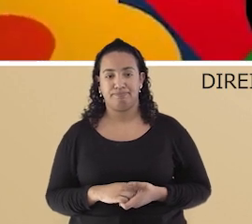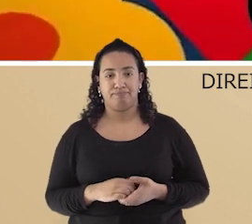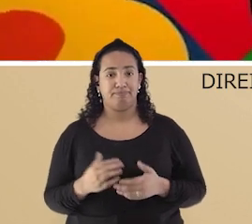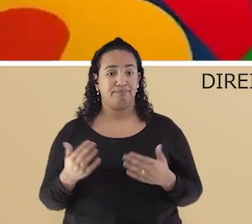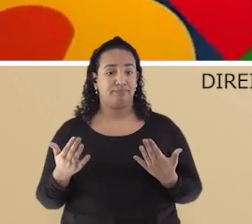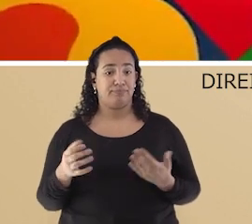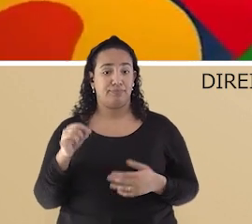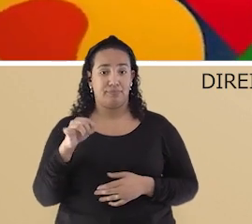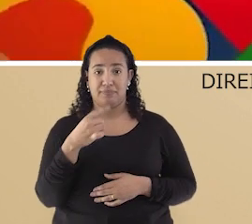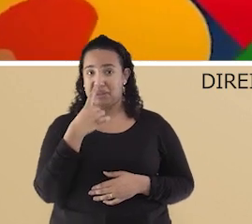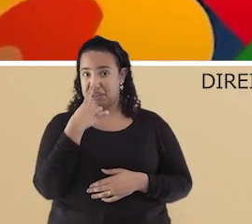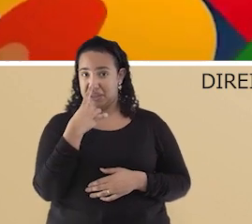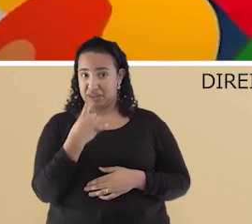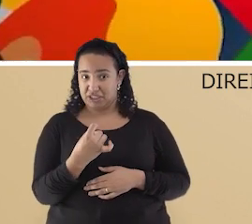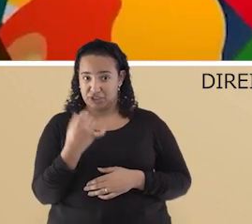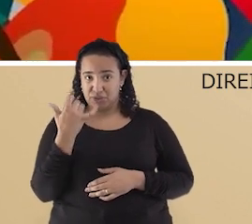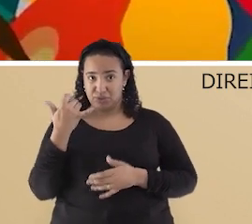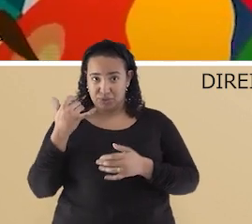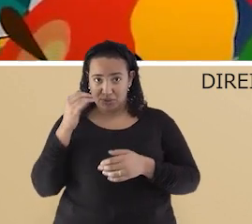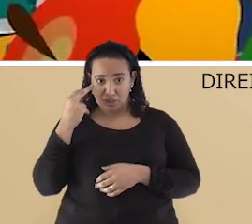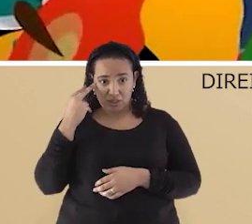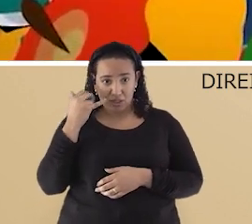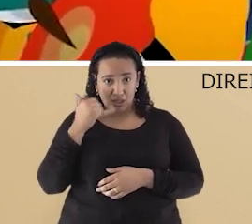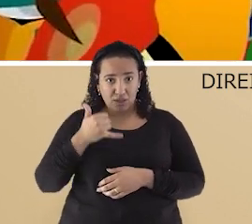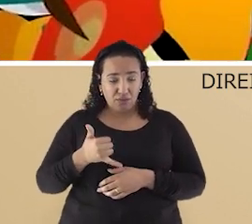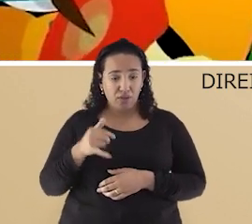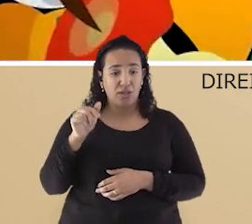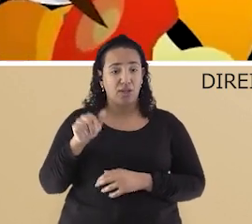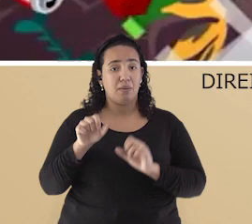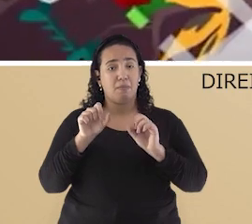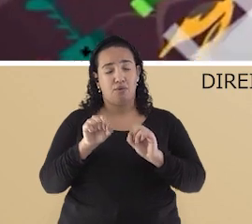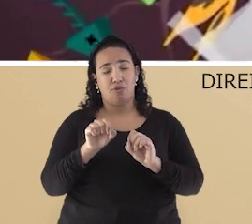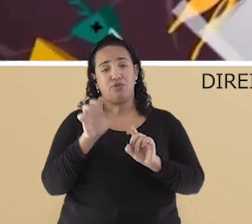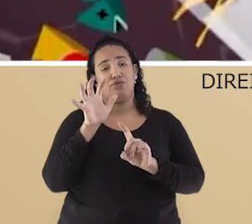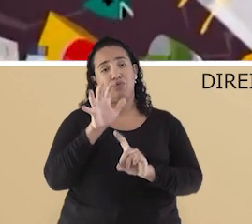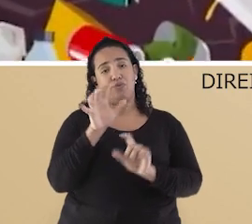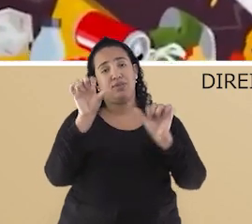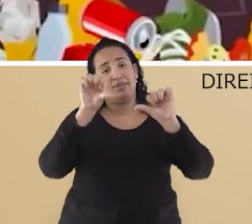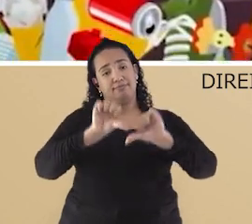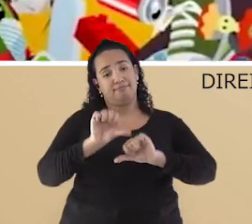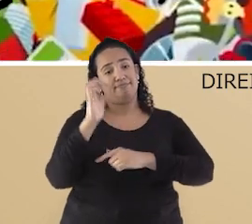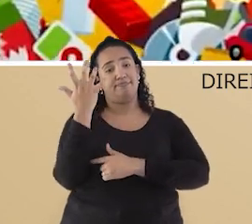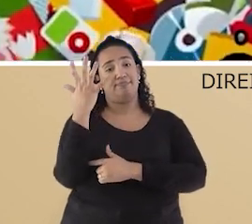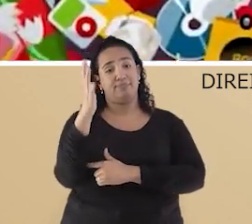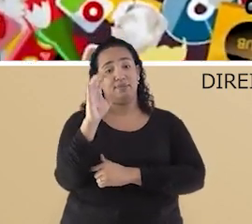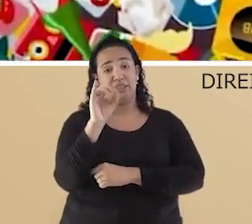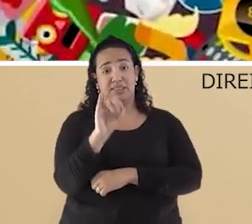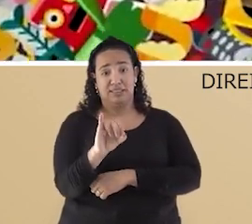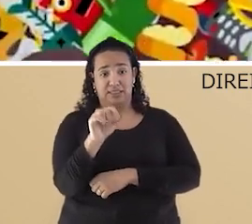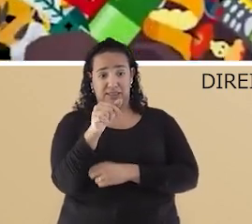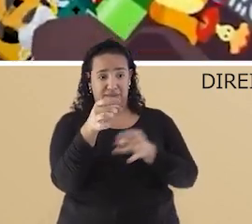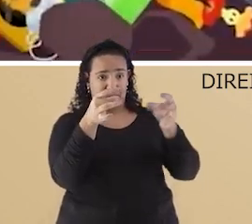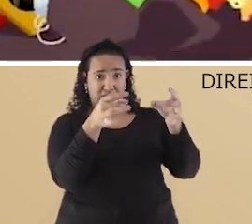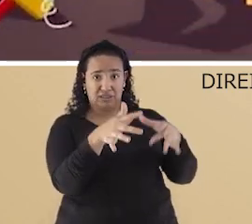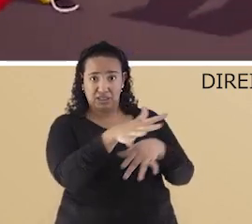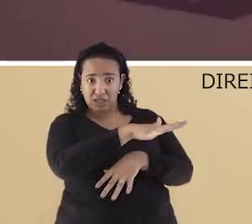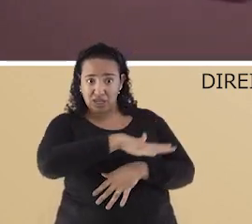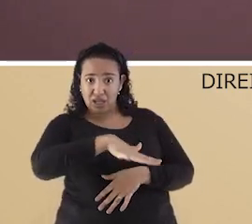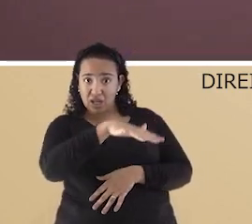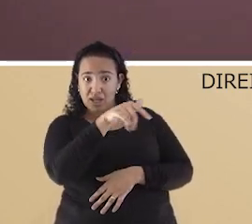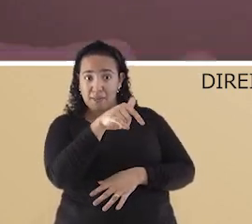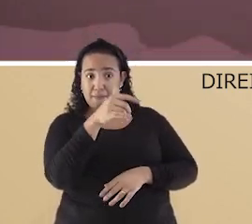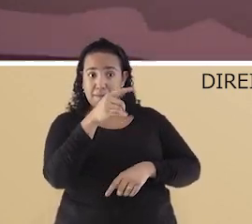O lixo eletrônico pode ser muito prejudicial ao meio ambiente. Se vão parar em um lixão, os metais pesados da bateria